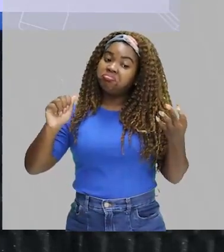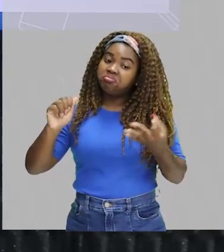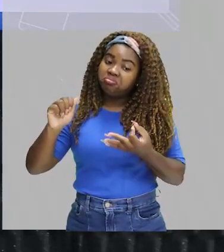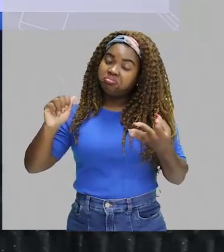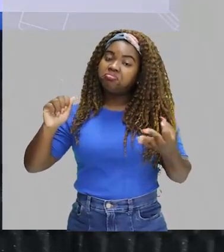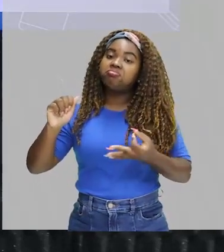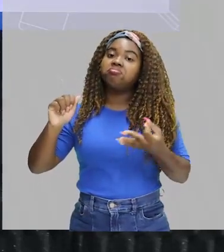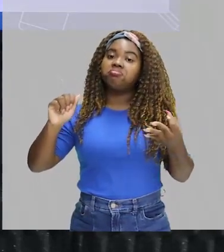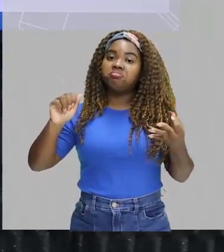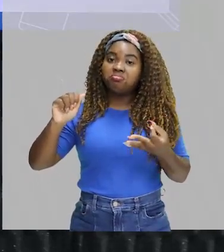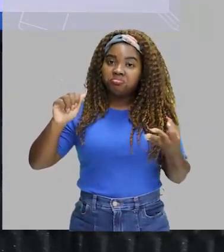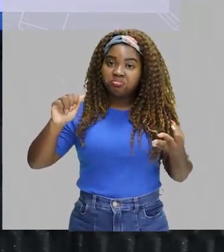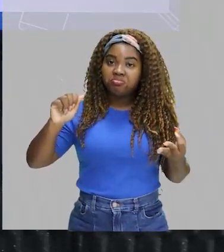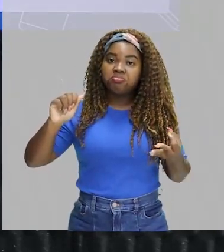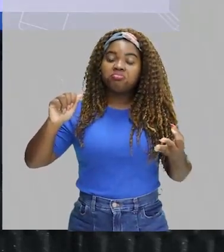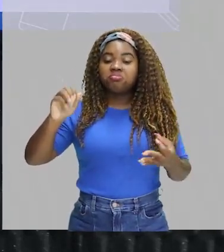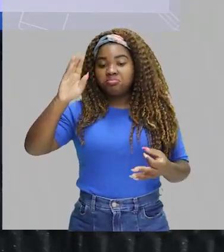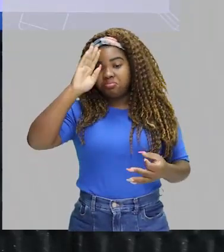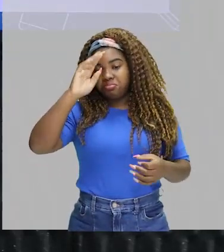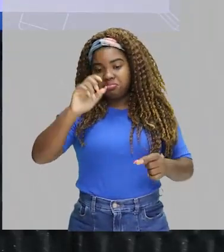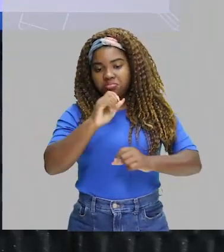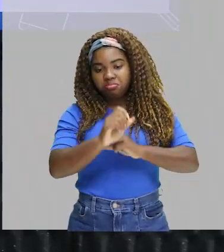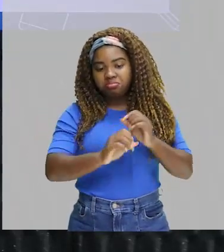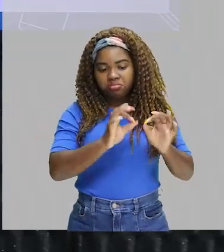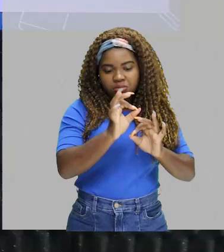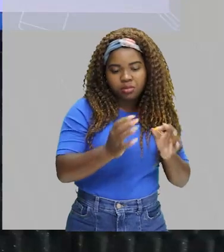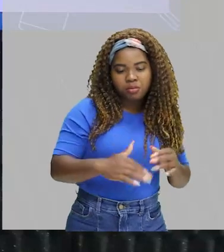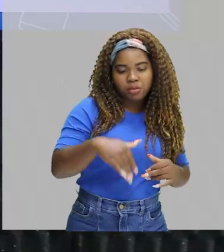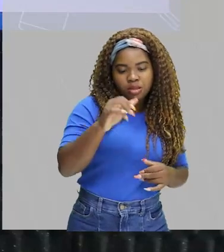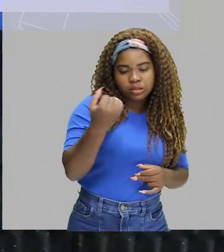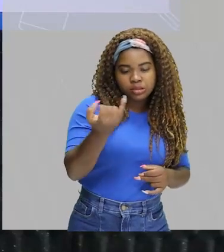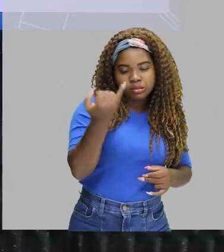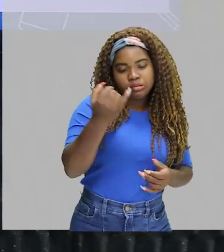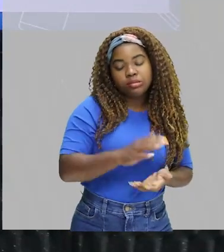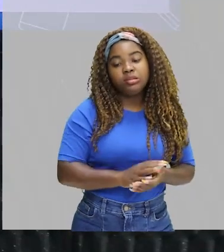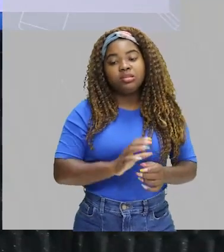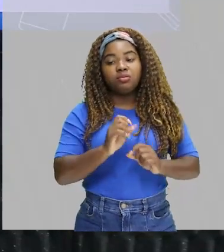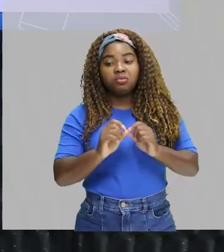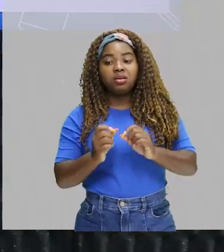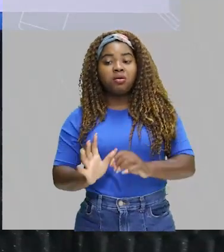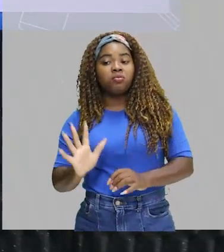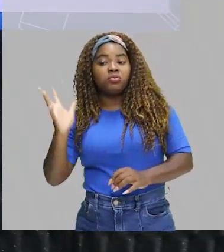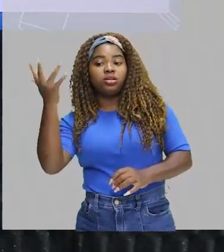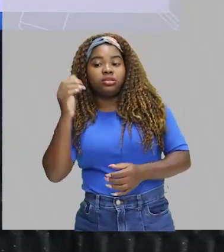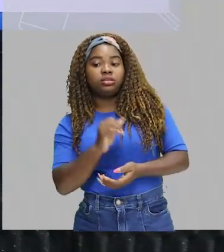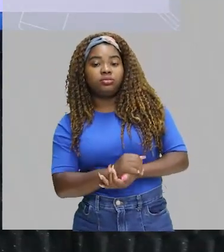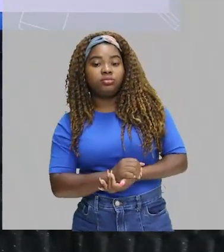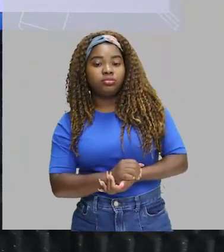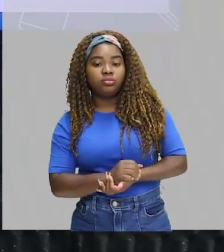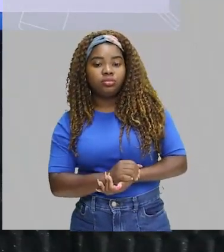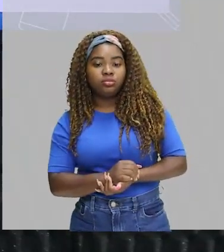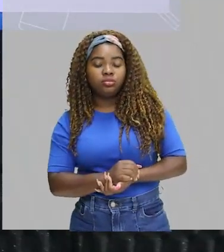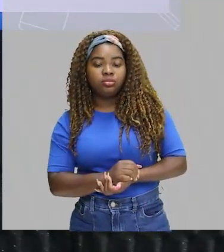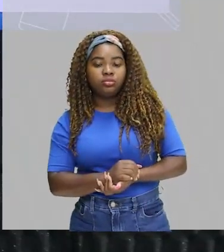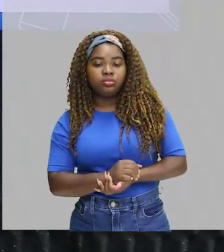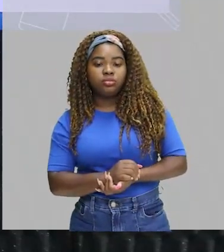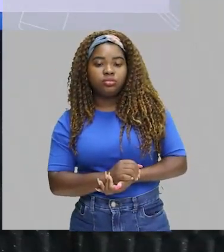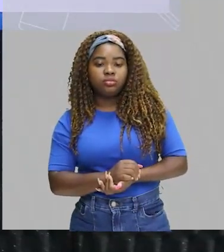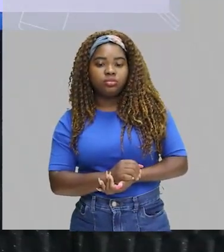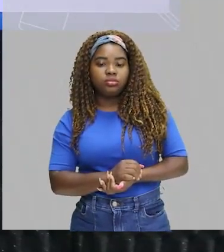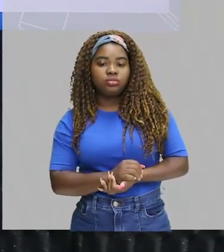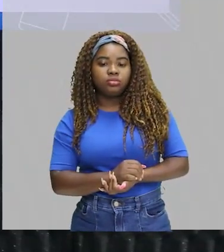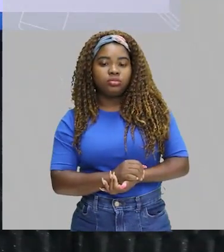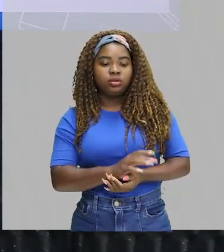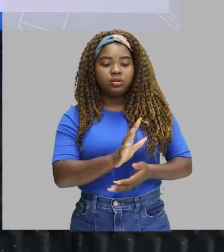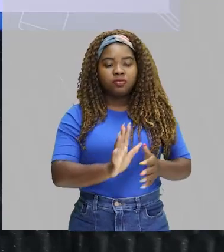o princípio, aquilo que gera é mais importante, não o resultado da ação. Aquilo que gera, aquilo que vai gerar a